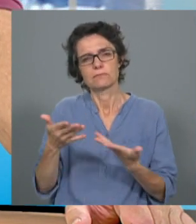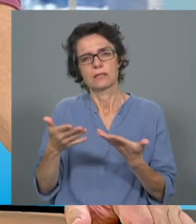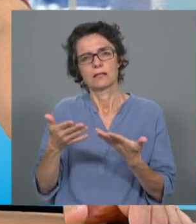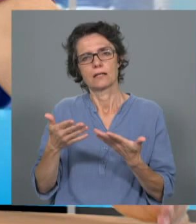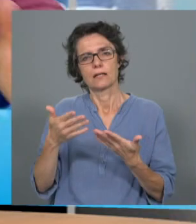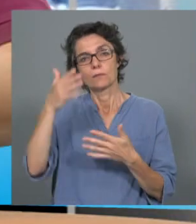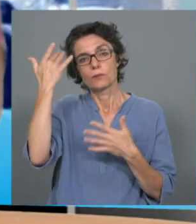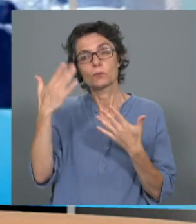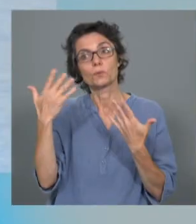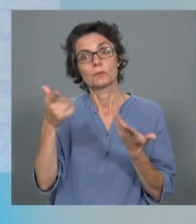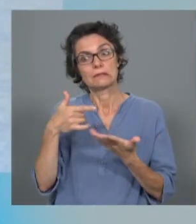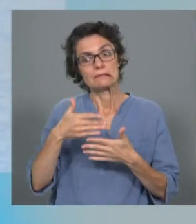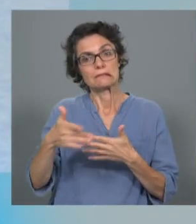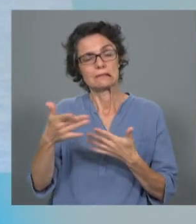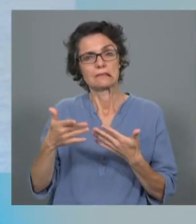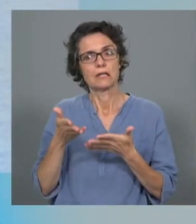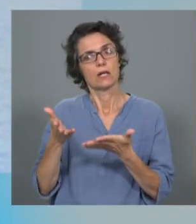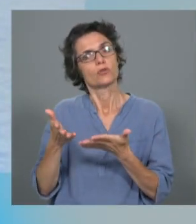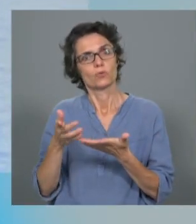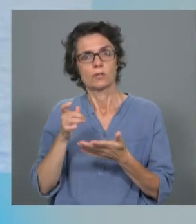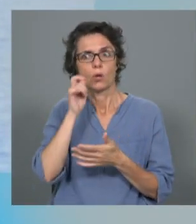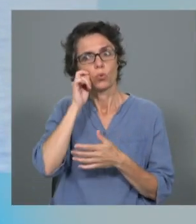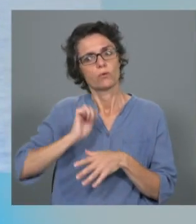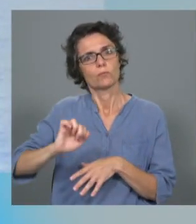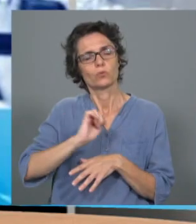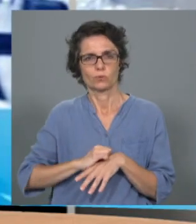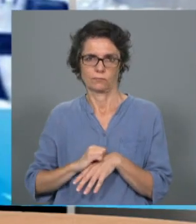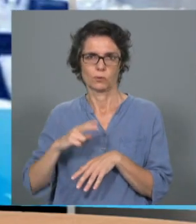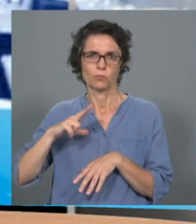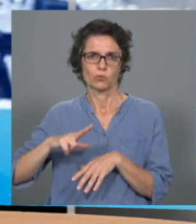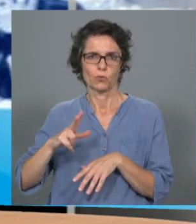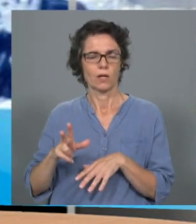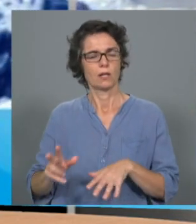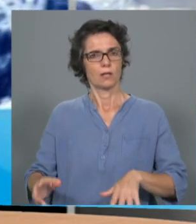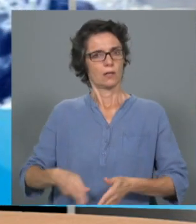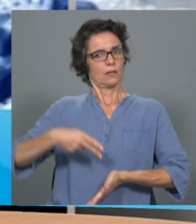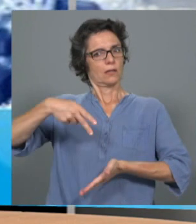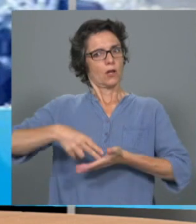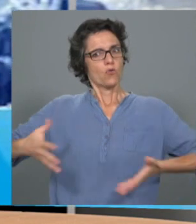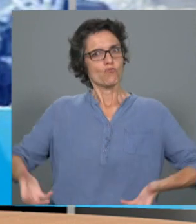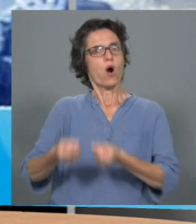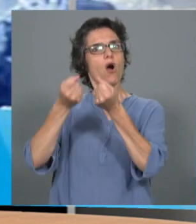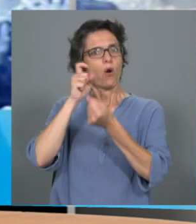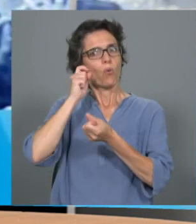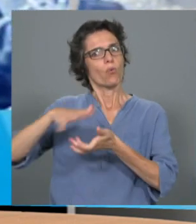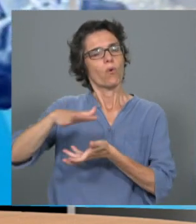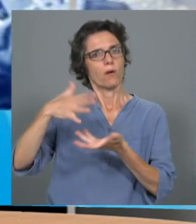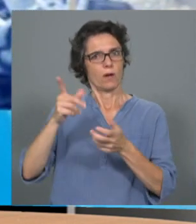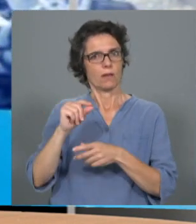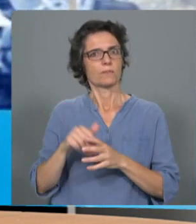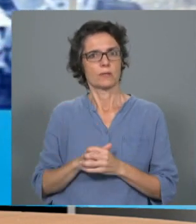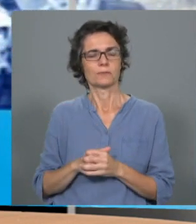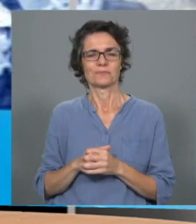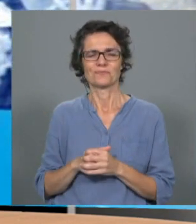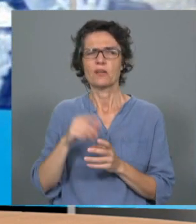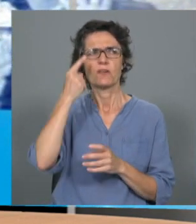turismo, ajudar o nosso Portugal a reerguer-se com visitas cá dentro, não é? Como é que é? Havia uma